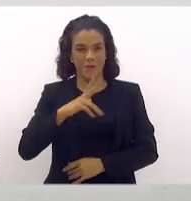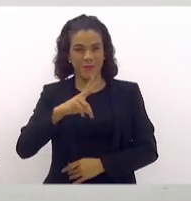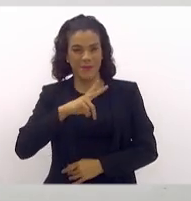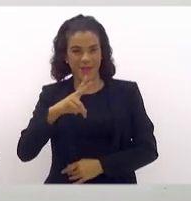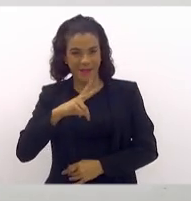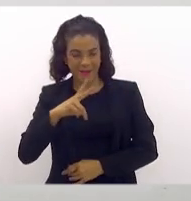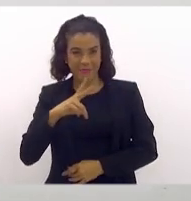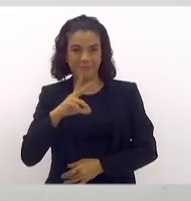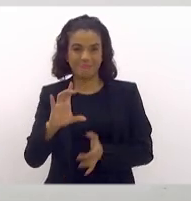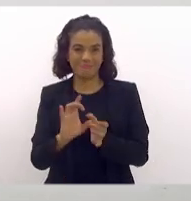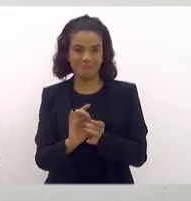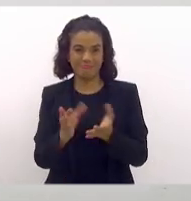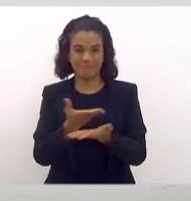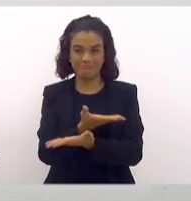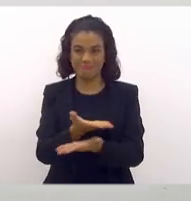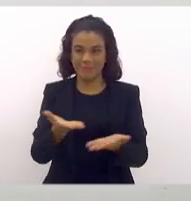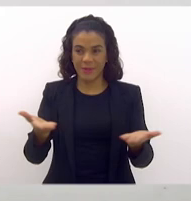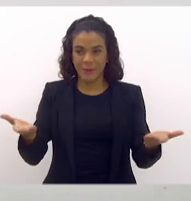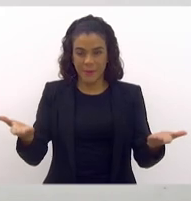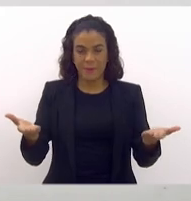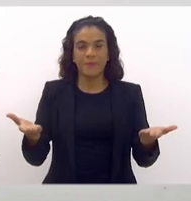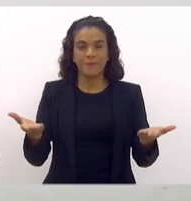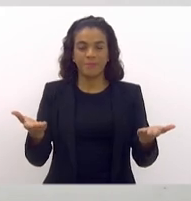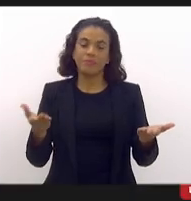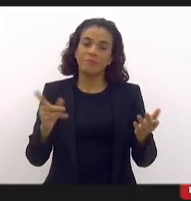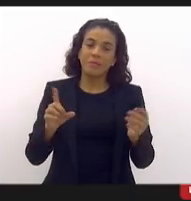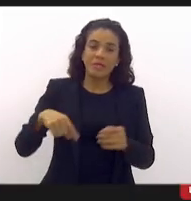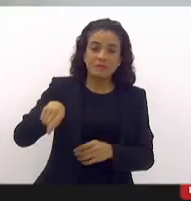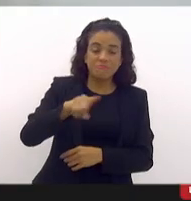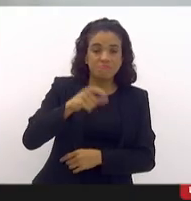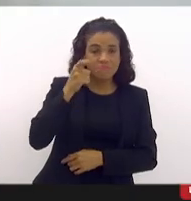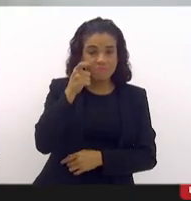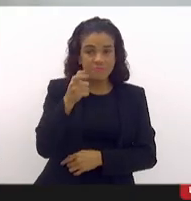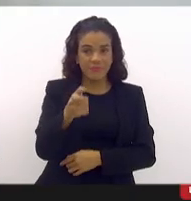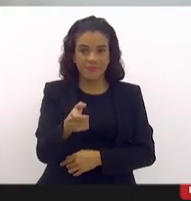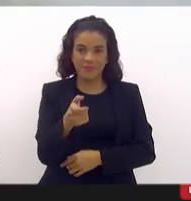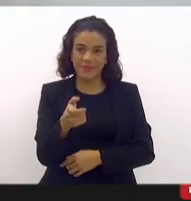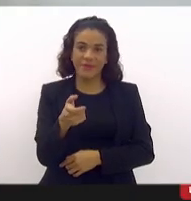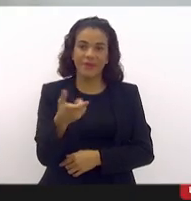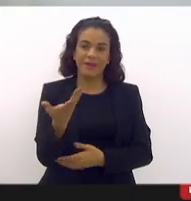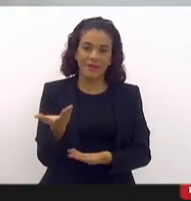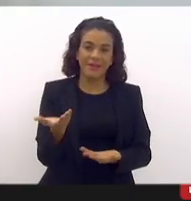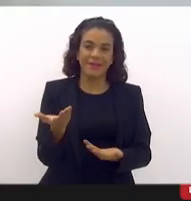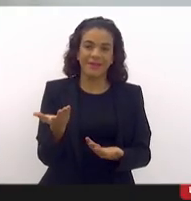é disponível, que eu vou deixar aqui disponível para quem quiser, enfim,